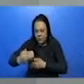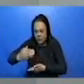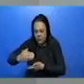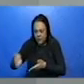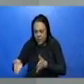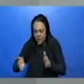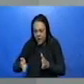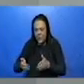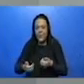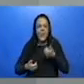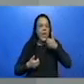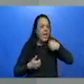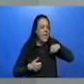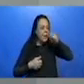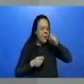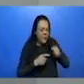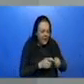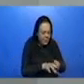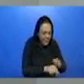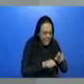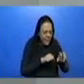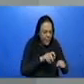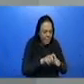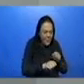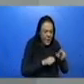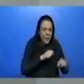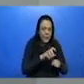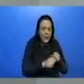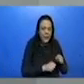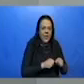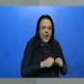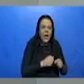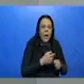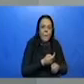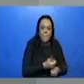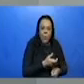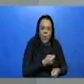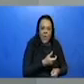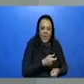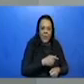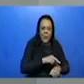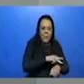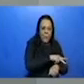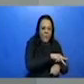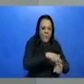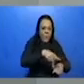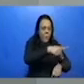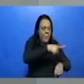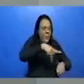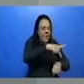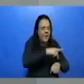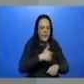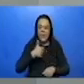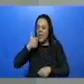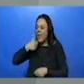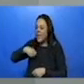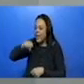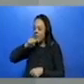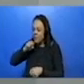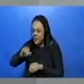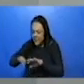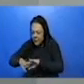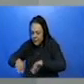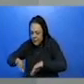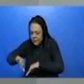lá contando as moedas. Não, eu não vou pegar um centavo a mais. E tinha moeda de vários países. E ela separa e fica ali um tempão e não era 10 horas